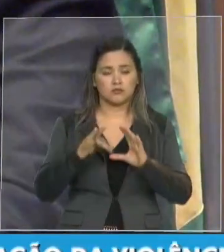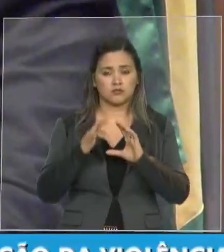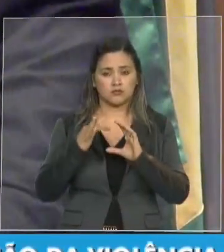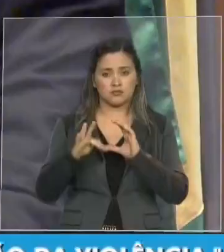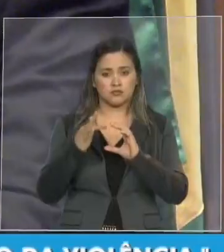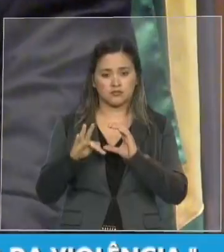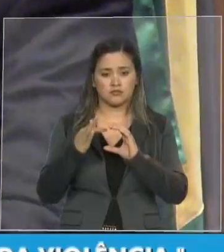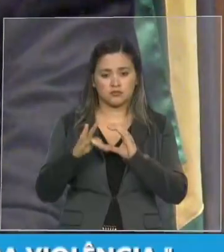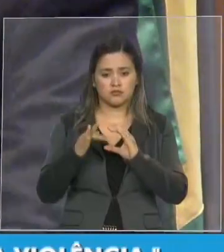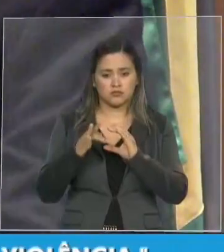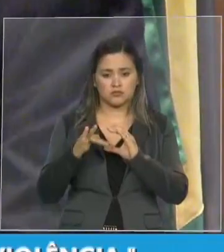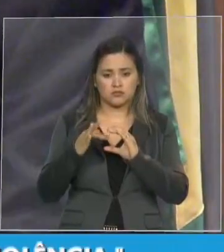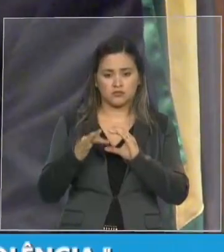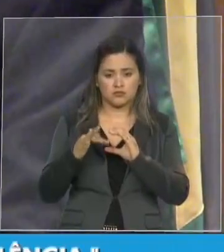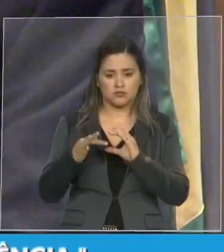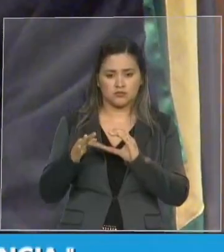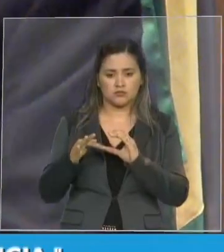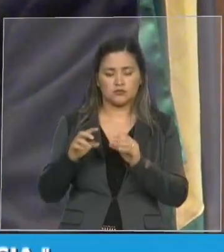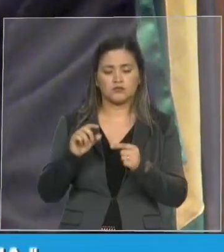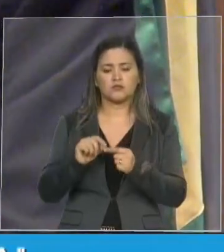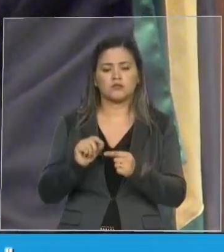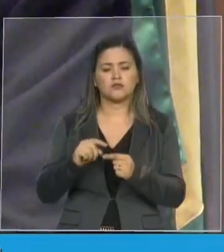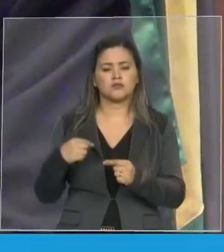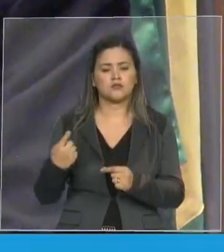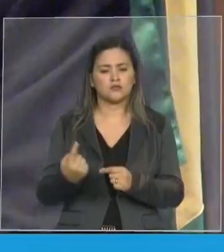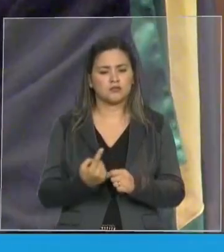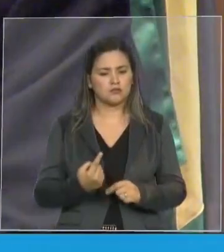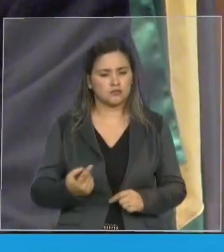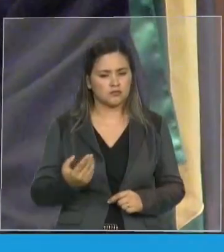nos oferece dados